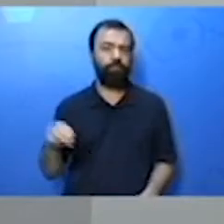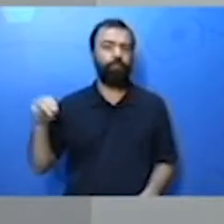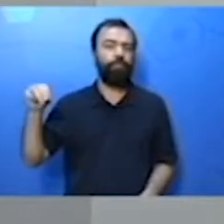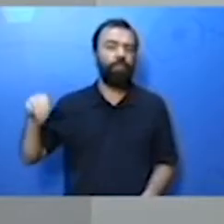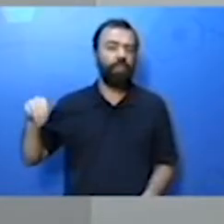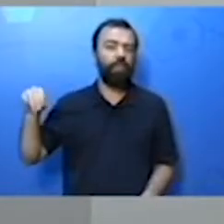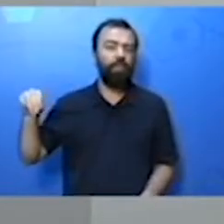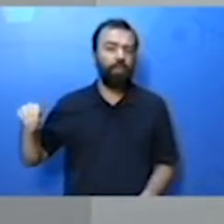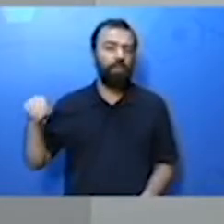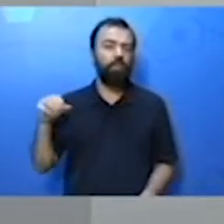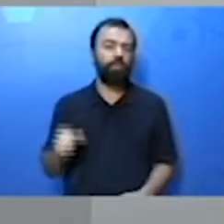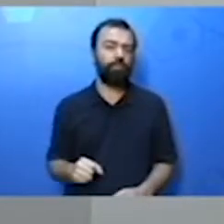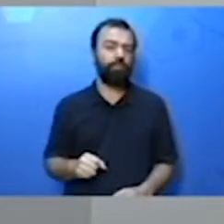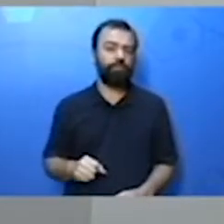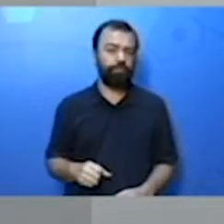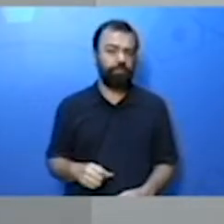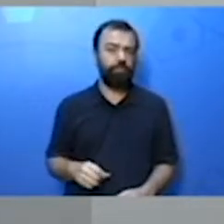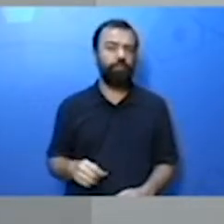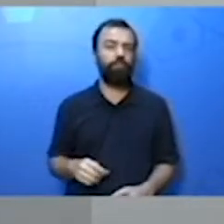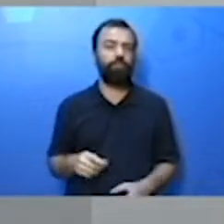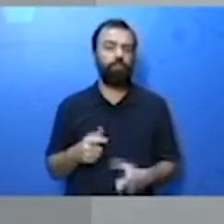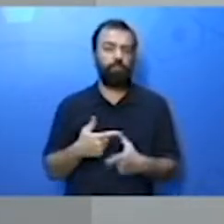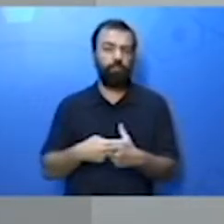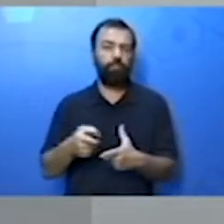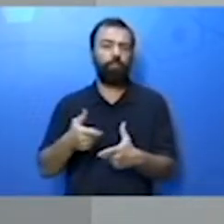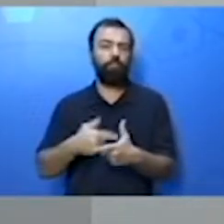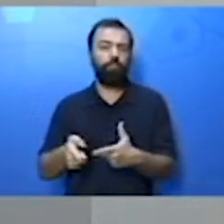matemática estudaremos situação-problema.